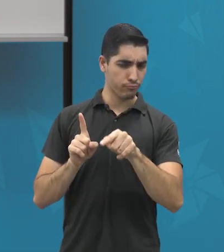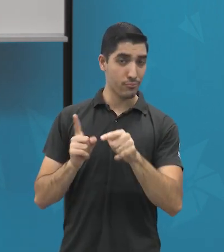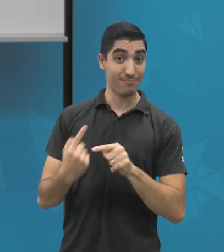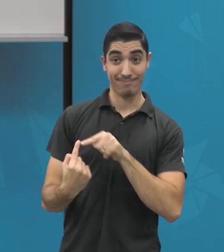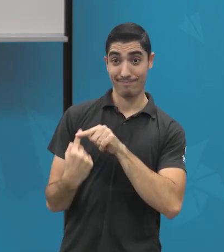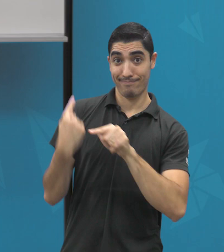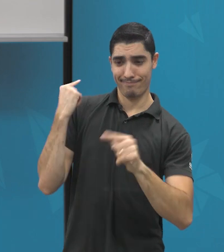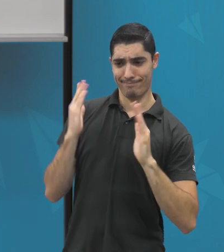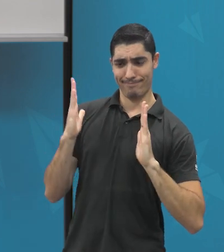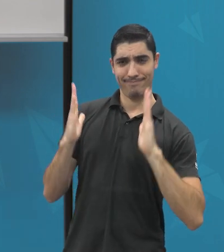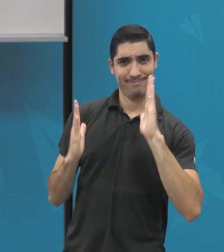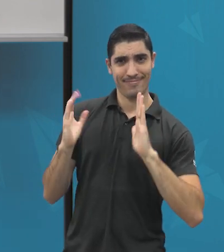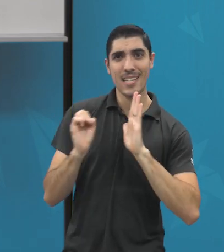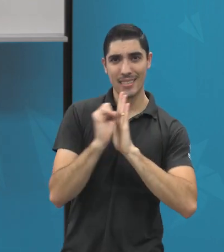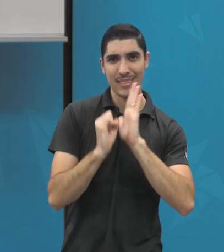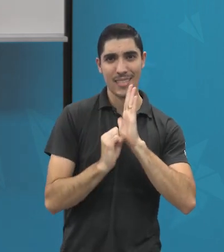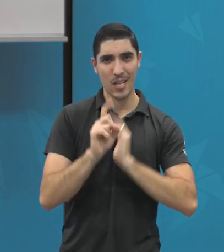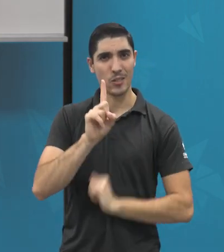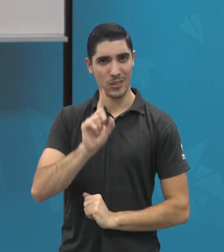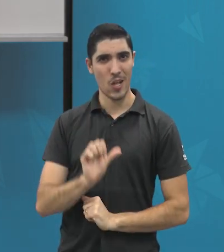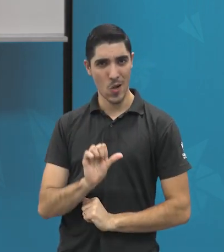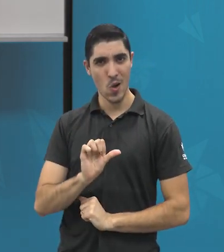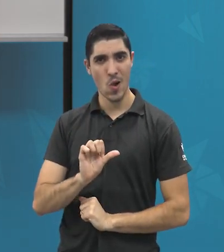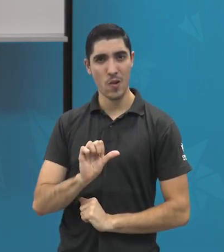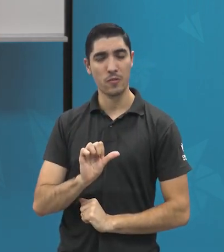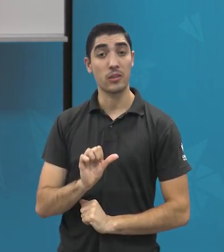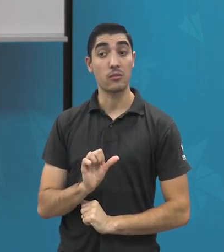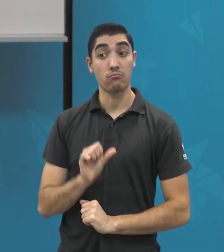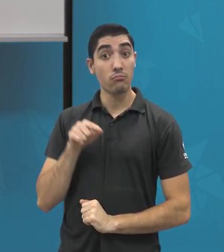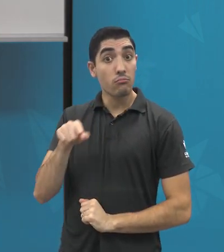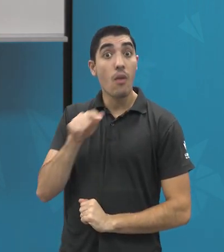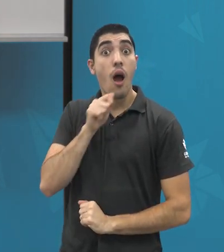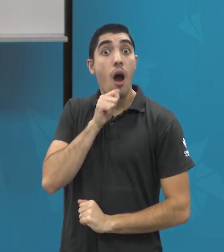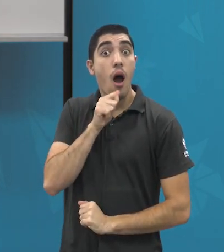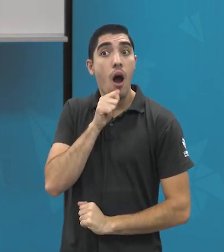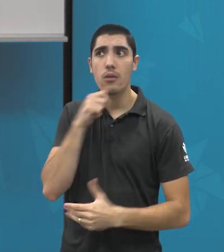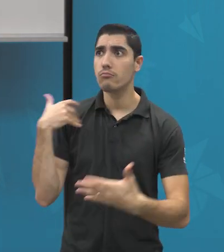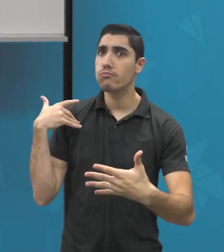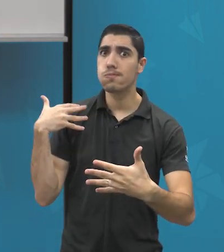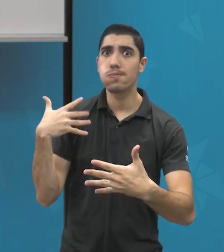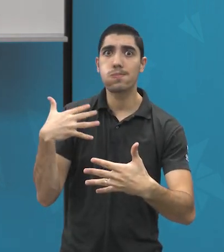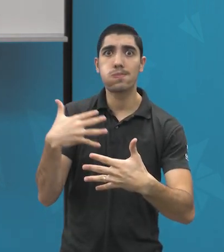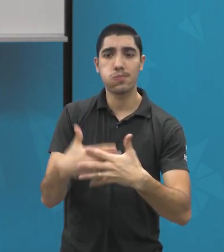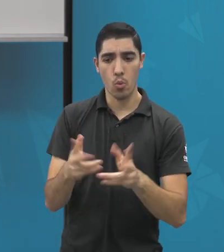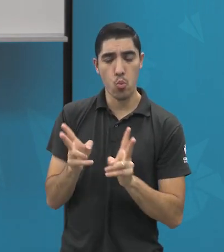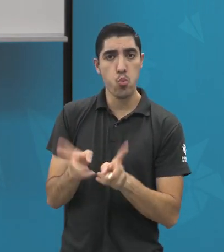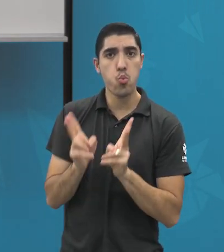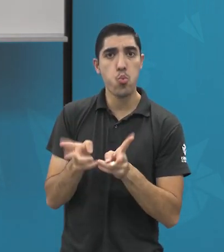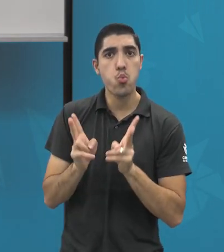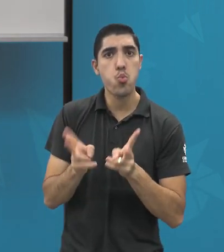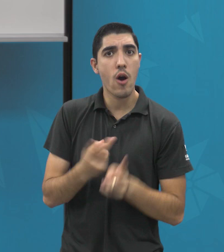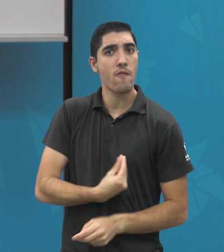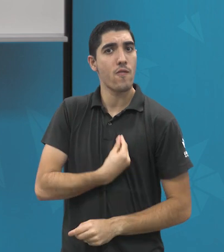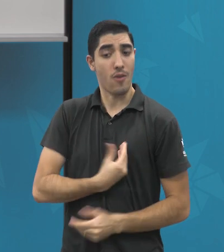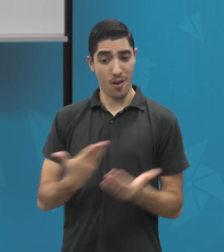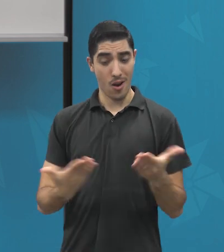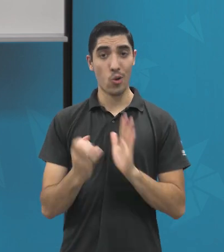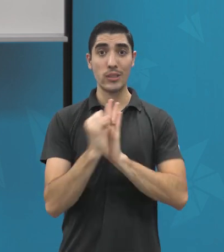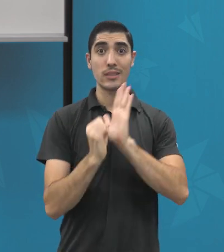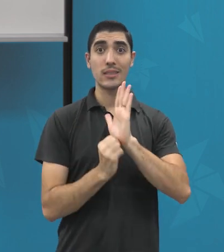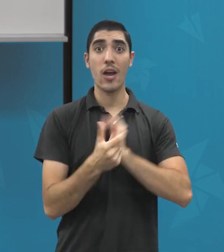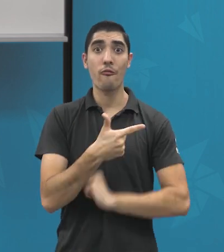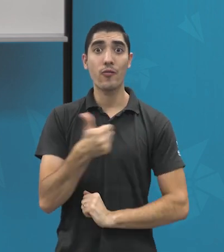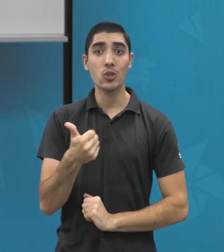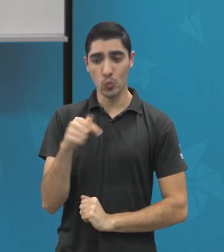viveu e, de uma certa forma, eles ainda estão conosco nesse mundo no século